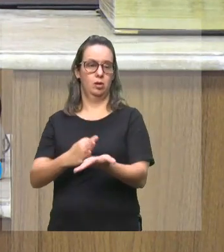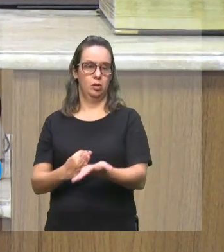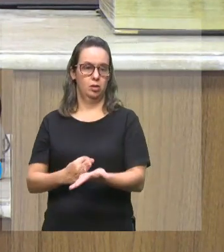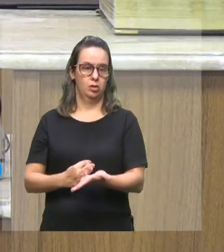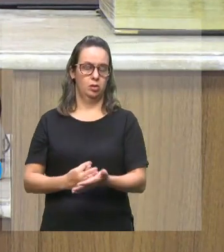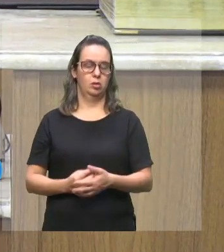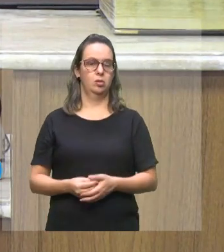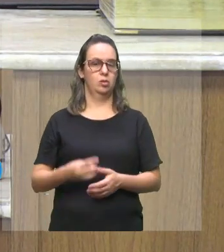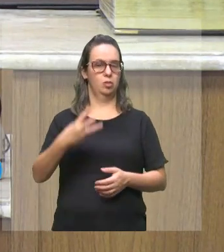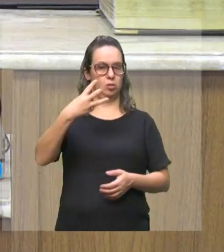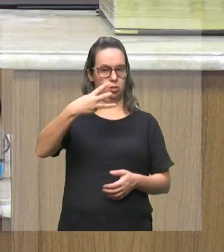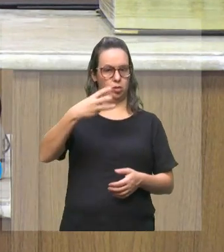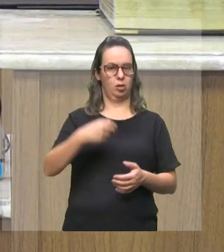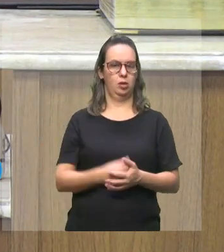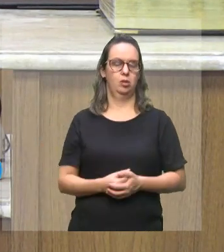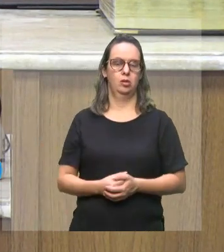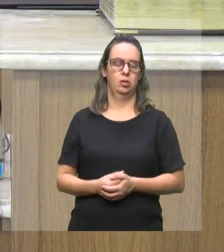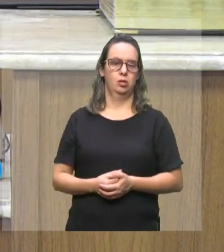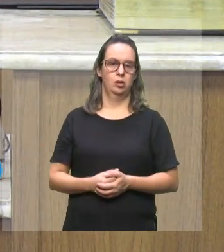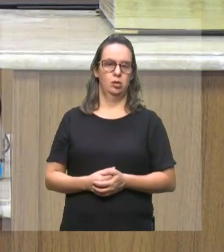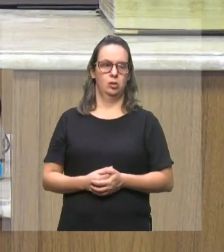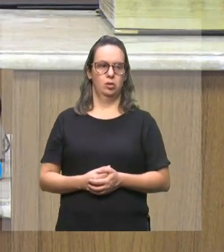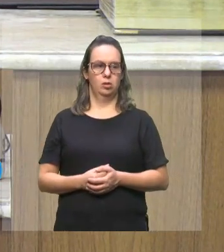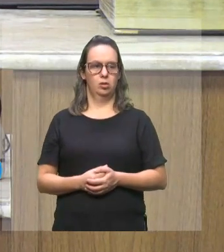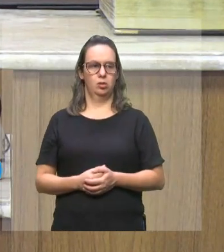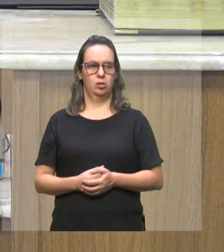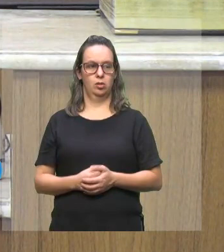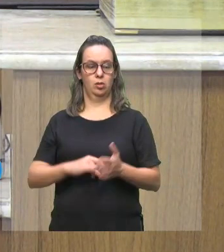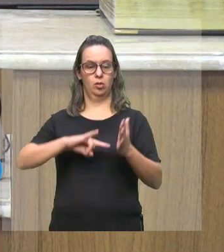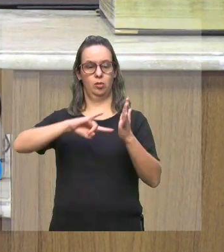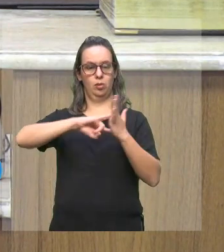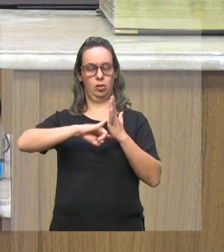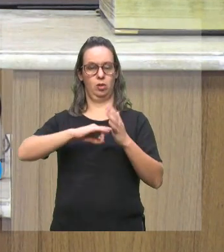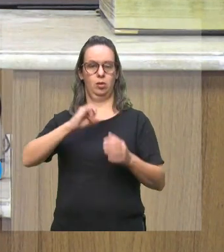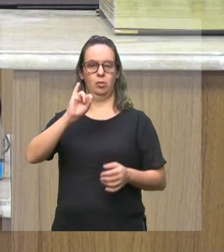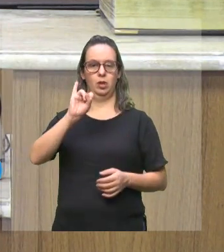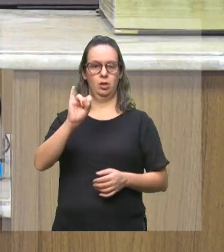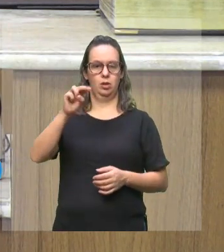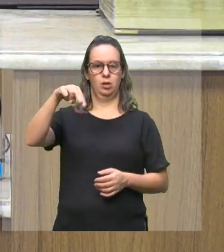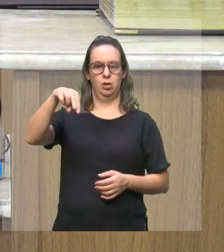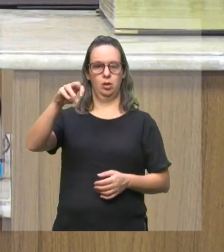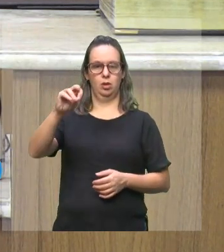do Sistema de Inovação de Assis e Nova Assis.